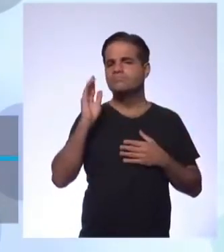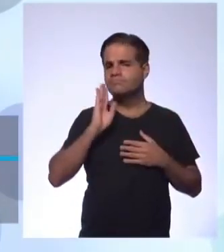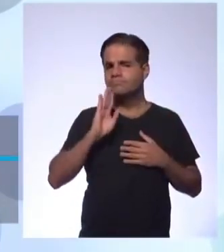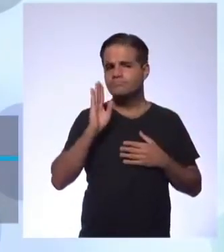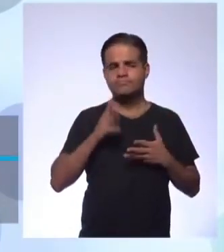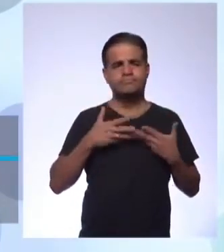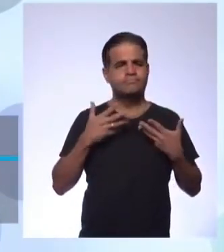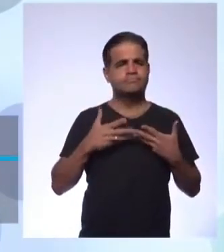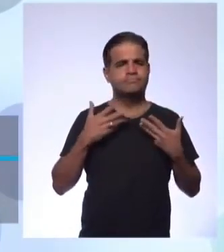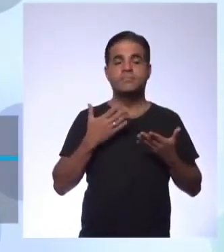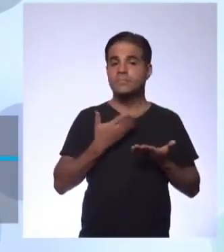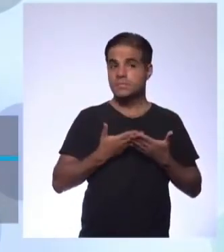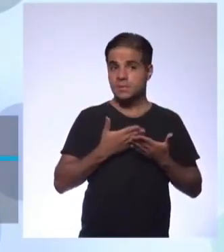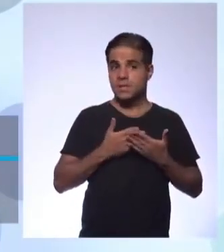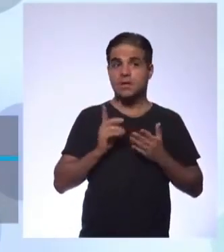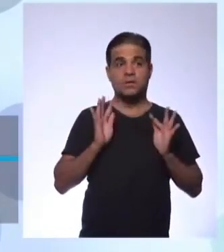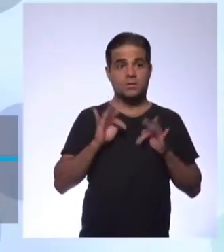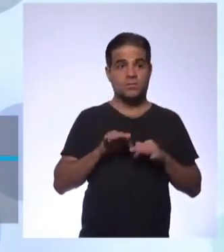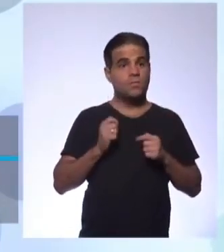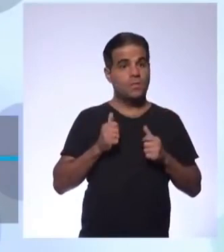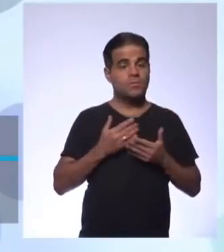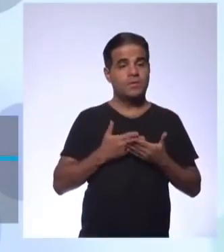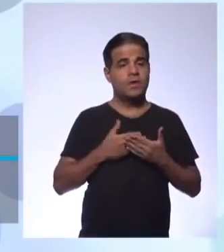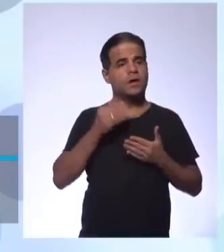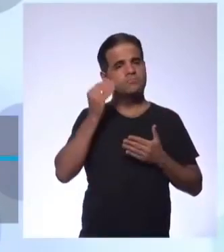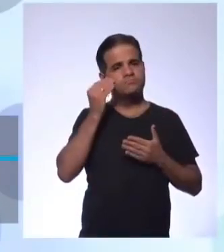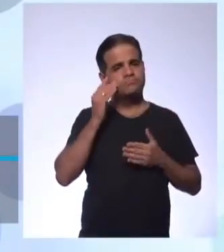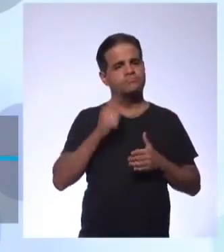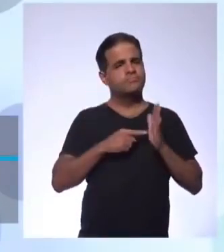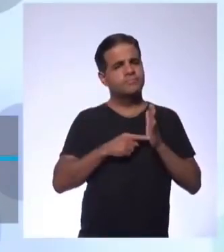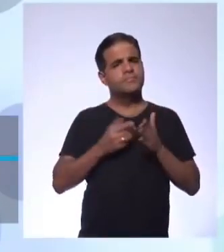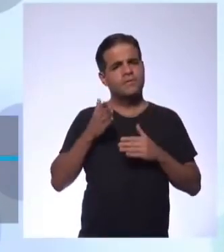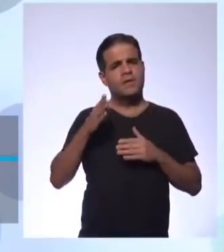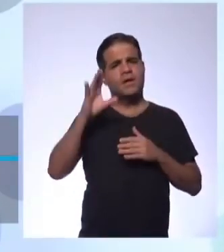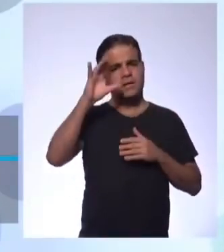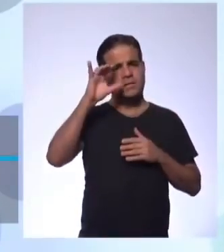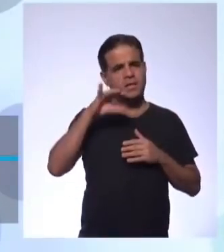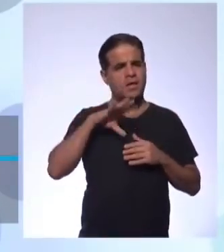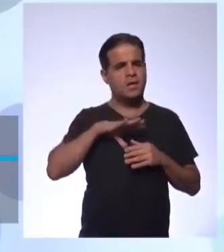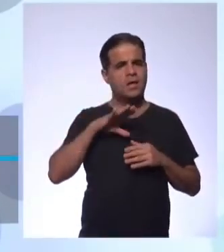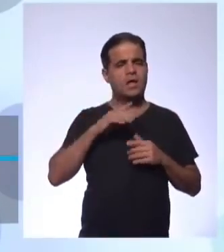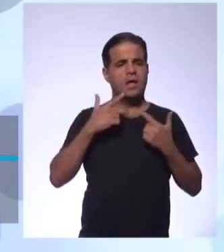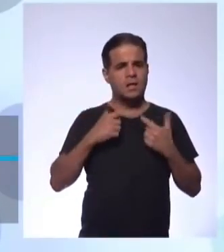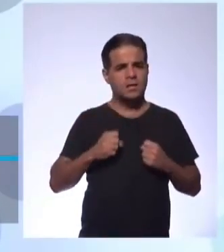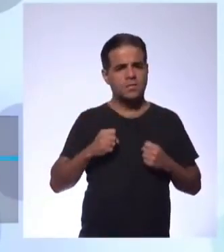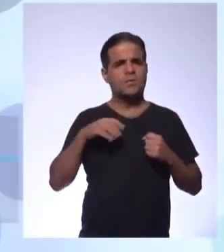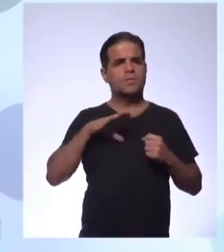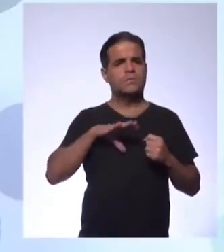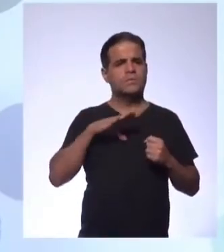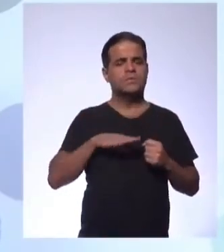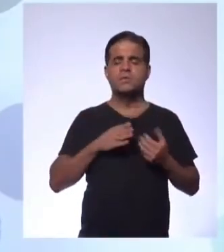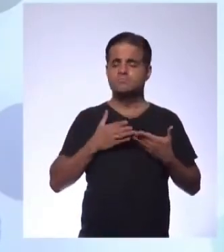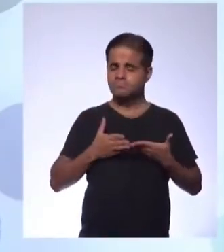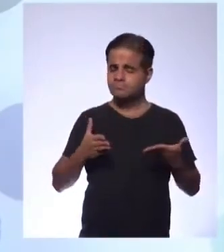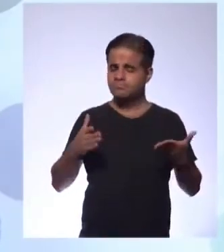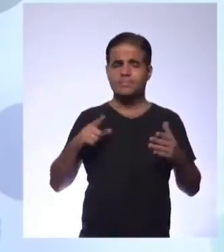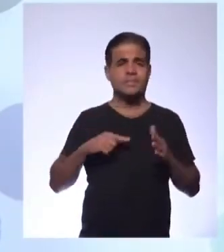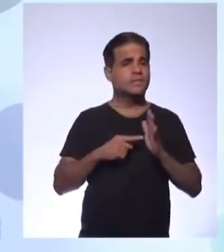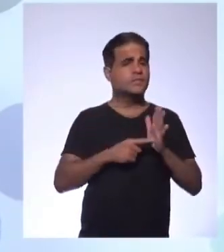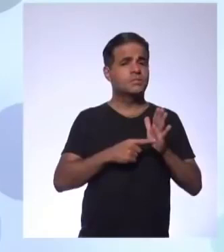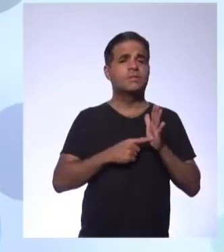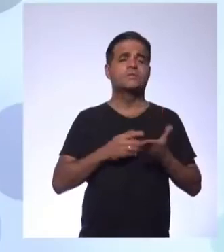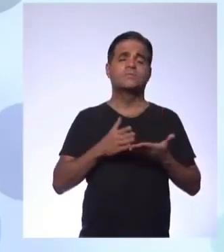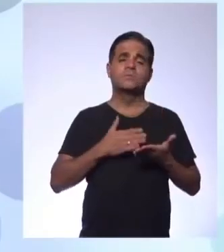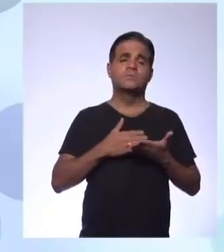gostem. Esta aula está indo para o final e vamos tentar indicar. Vai lá no Instagram, Língua Portuguesa, CMSP_EM, que lá a gente vai sempre estar